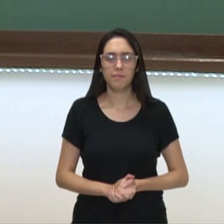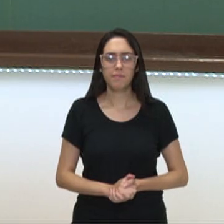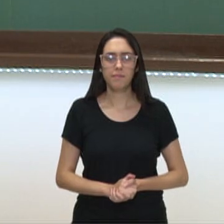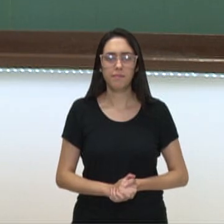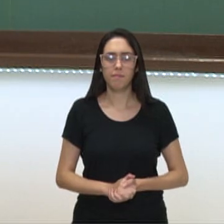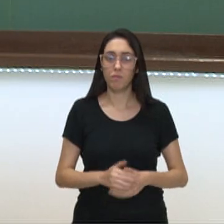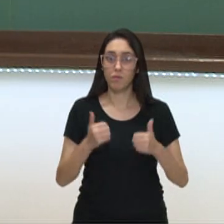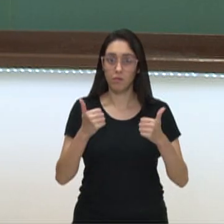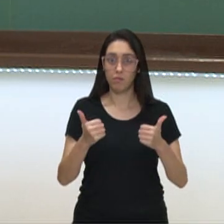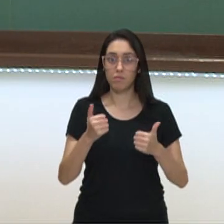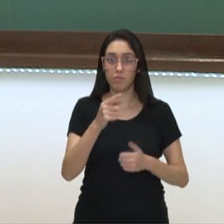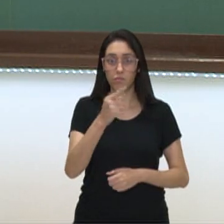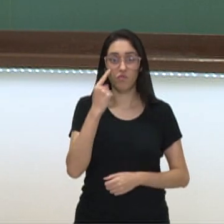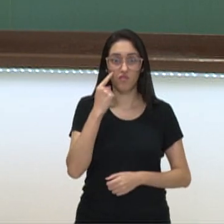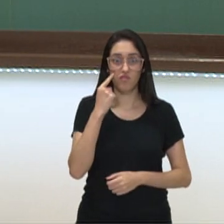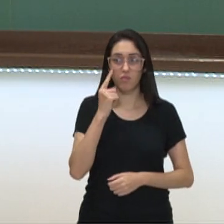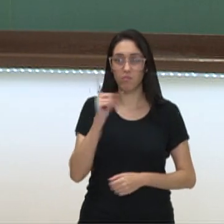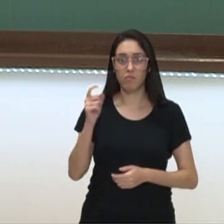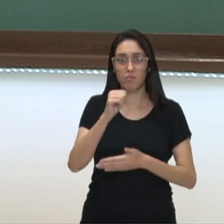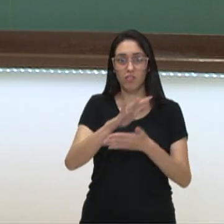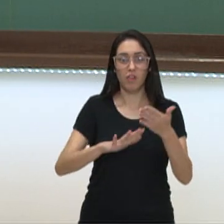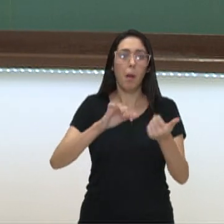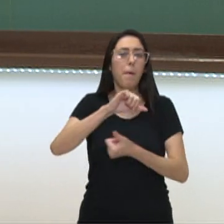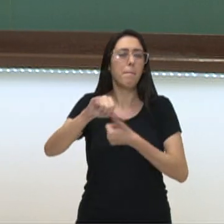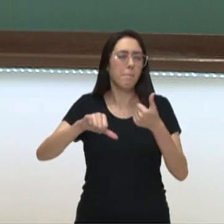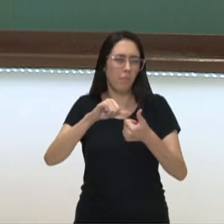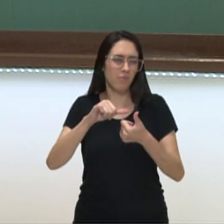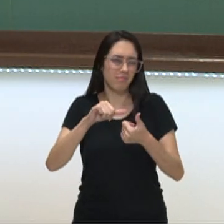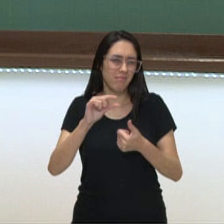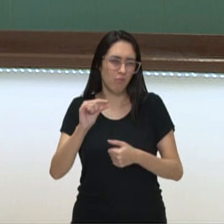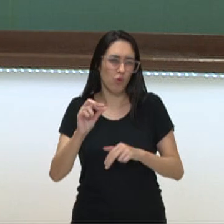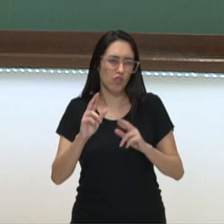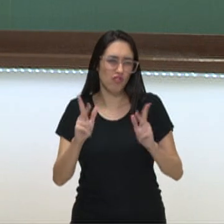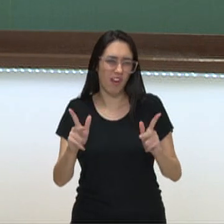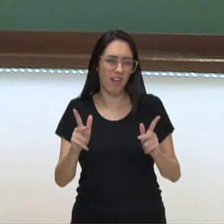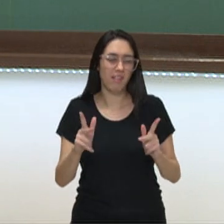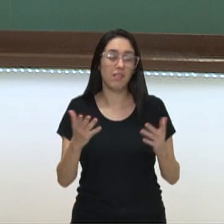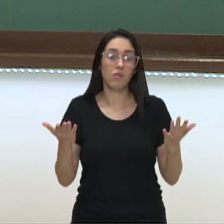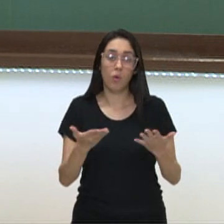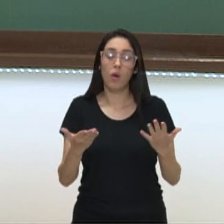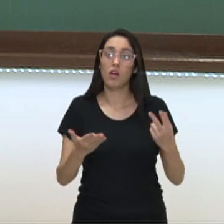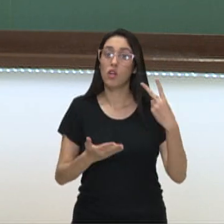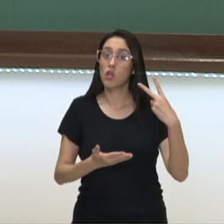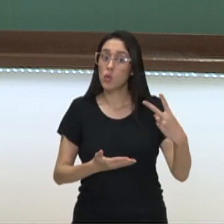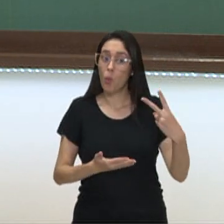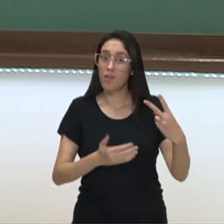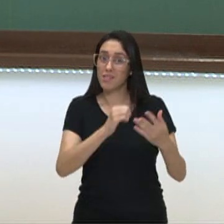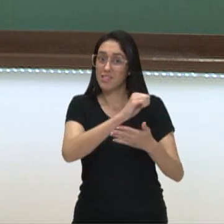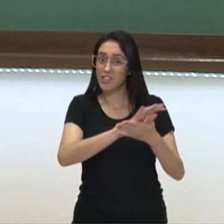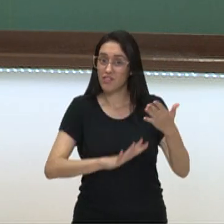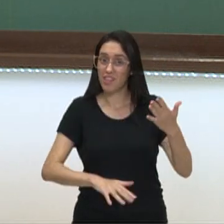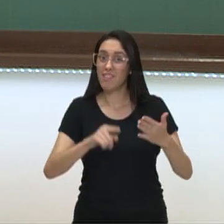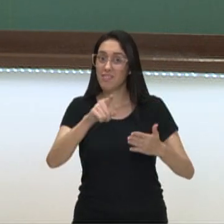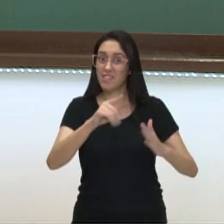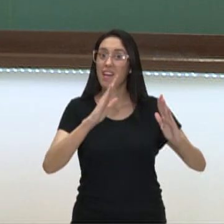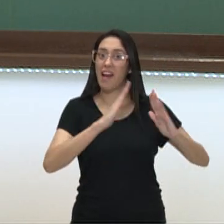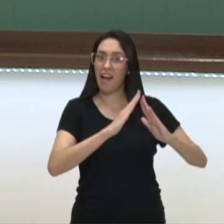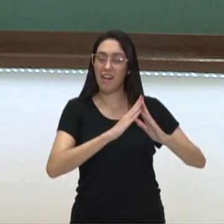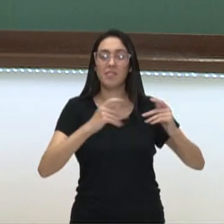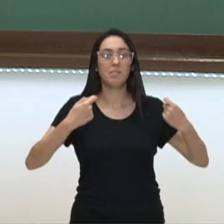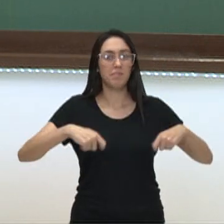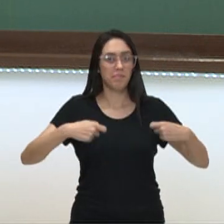Então vocês viram que os nossos exercícios mudaram um pouquinho, né? Você tem agora 2 exercícios aí de lição de casa para